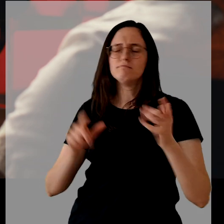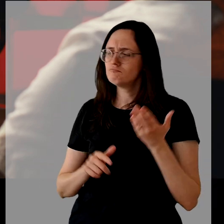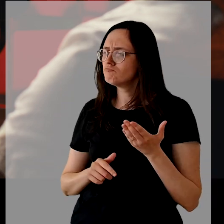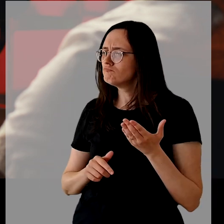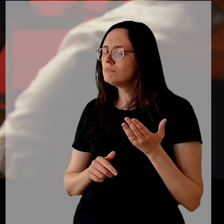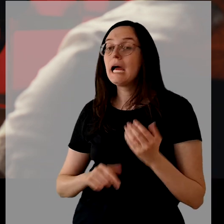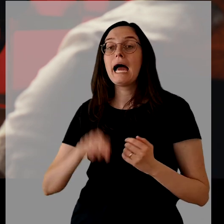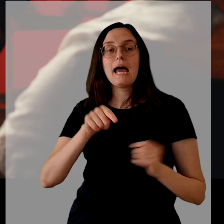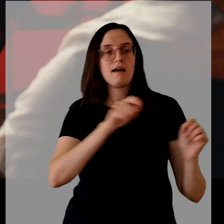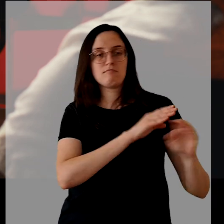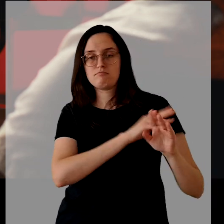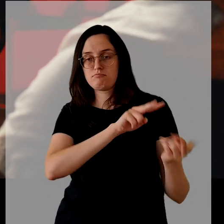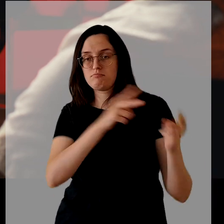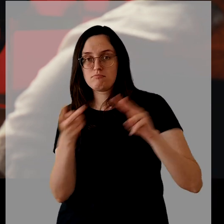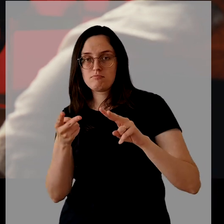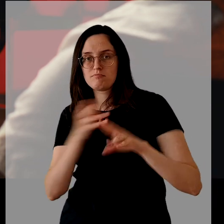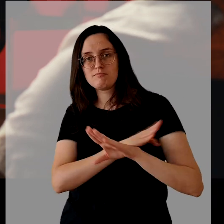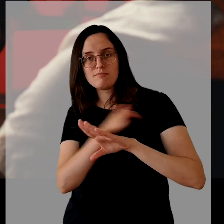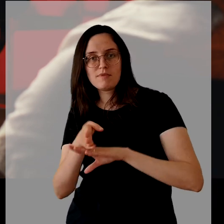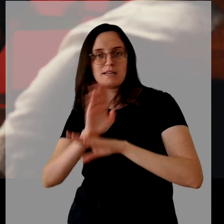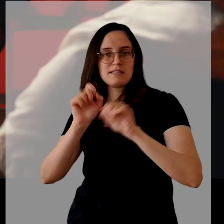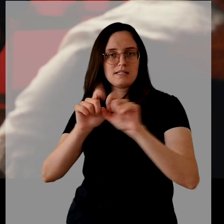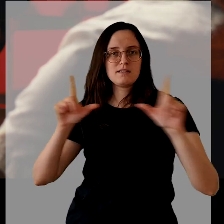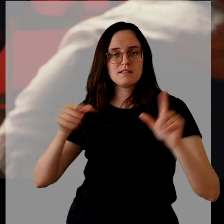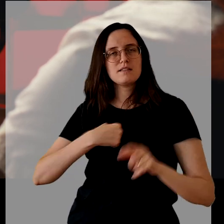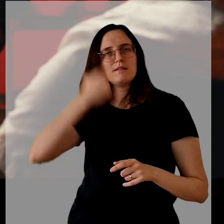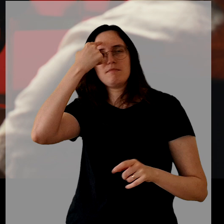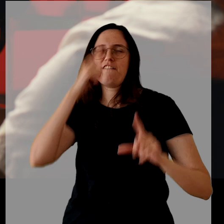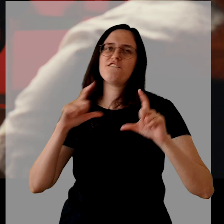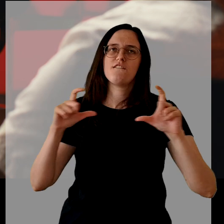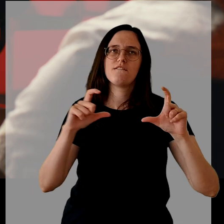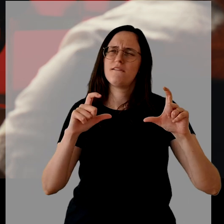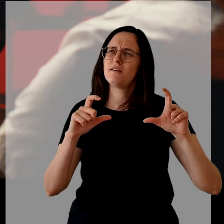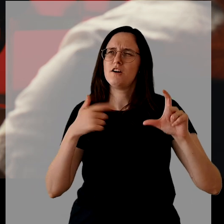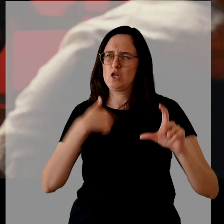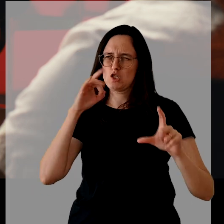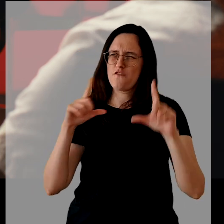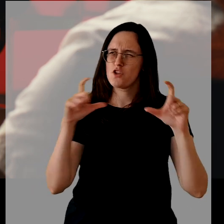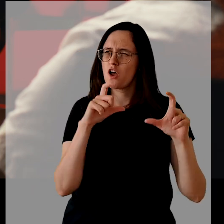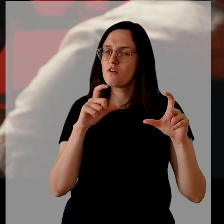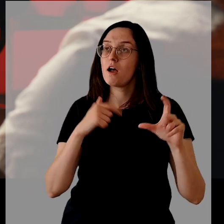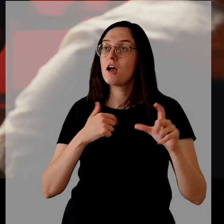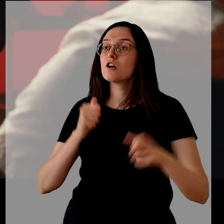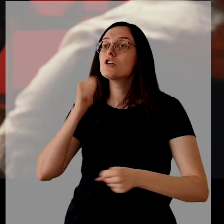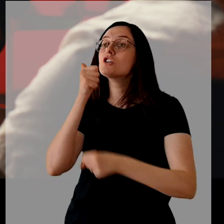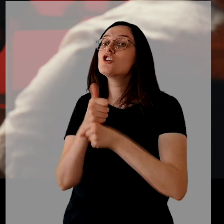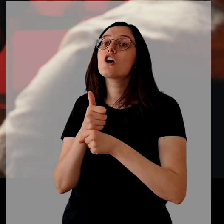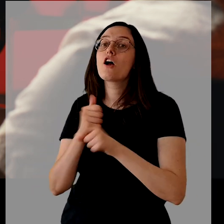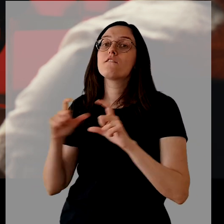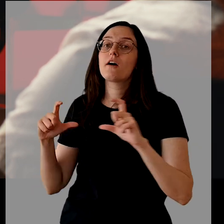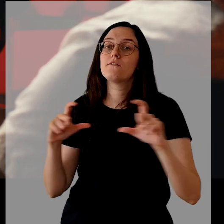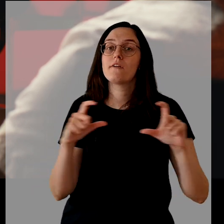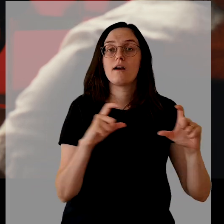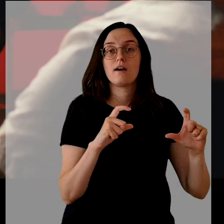Que a galera às vezes vê... Eu sou fotógrafo, beleza, mas agora eu não sou mais só um fotógrafo, eu sou um diretor de